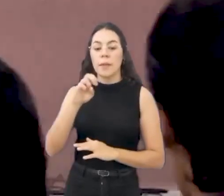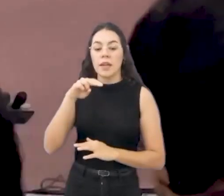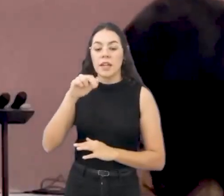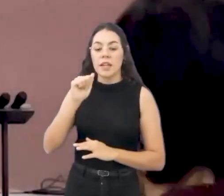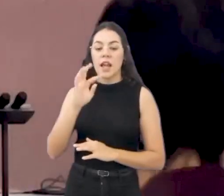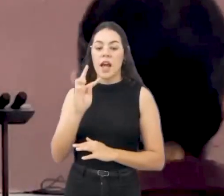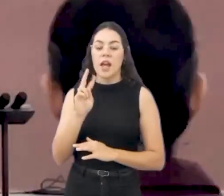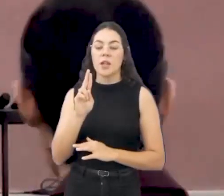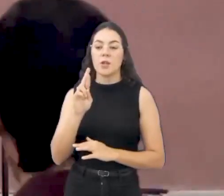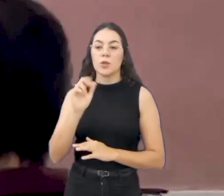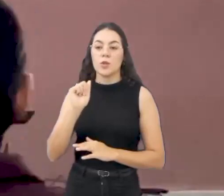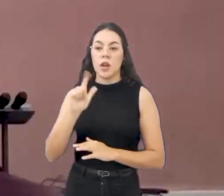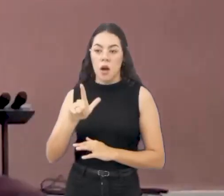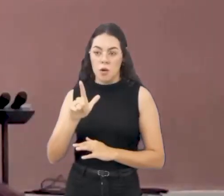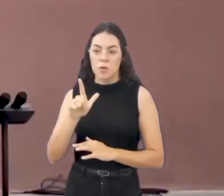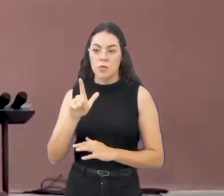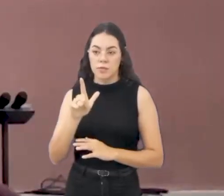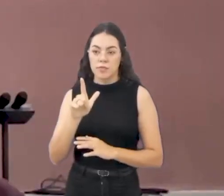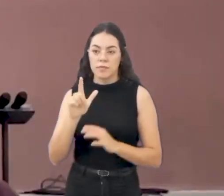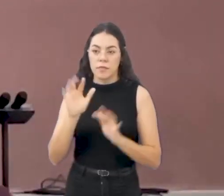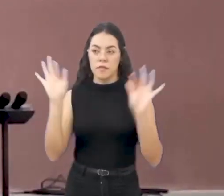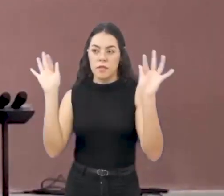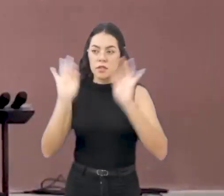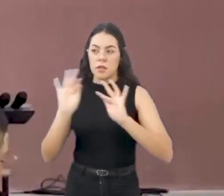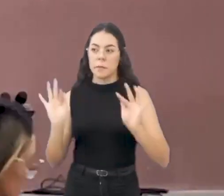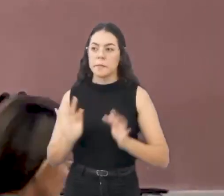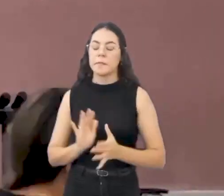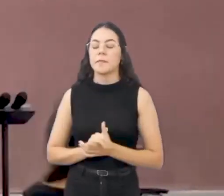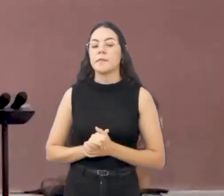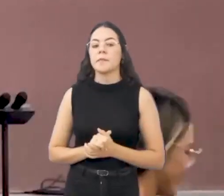Felicidade Sobrenatural.